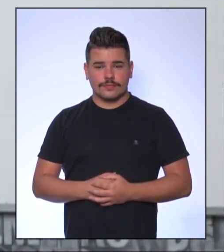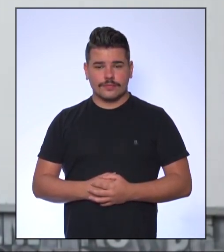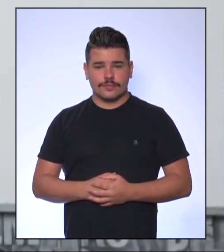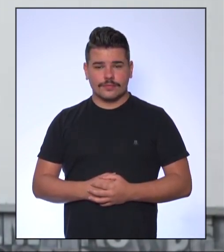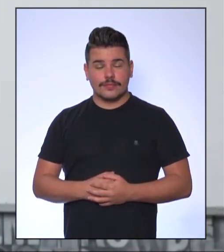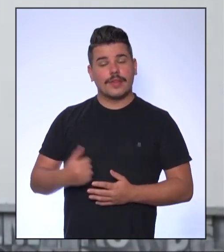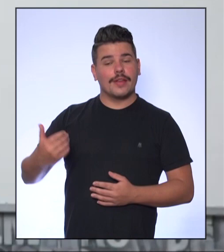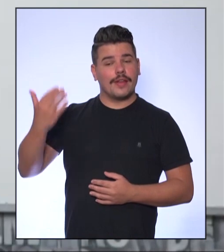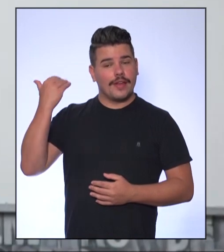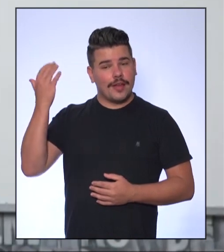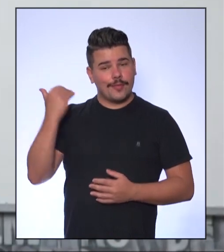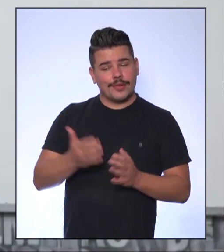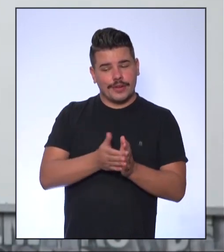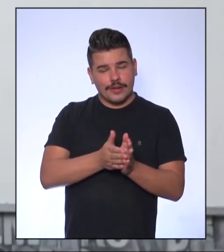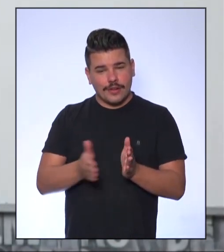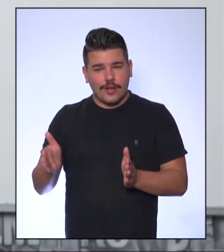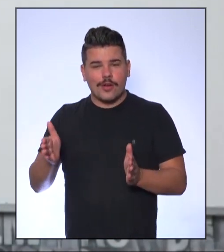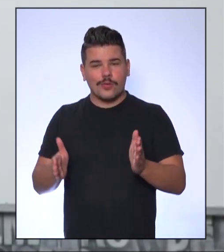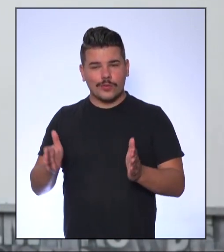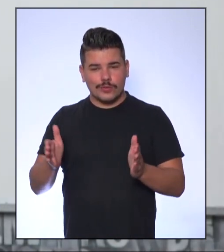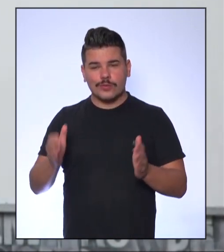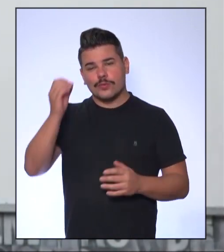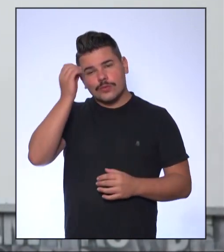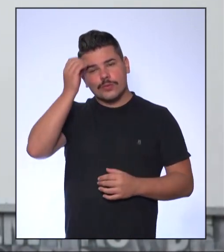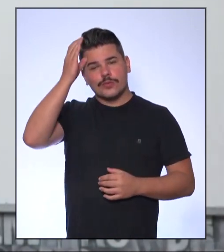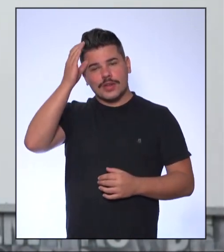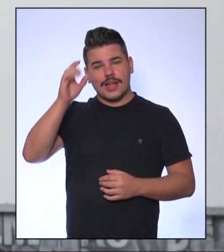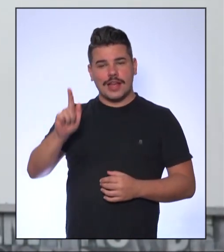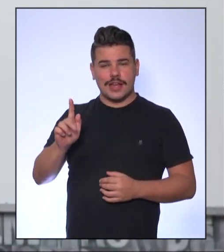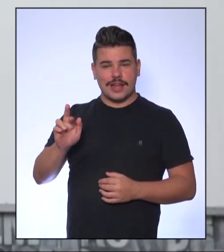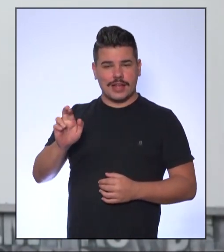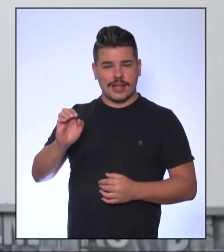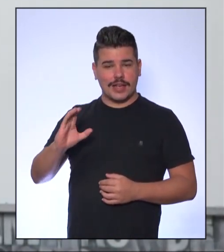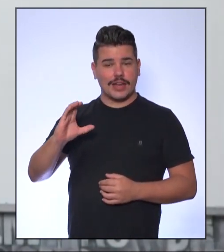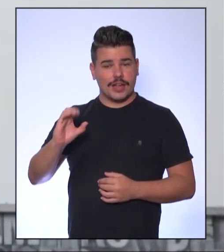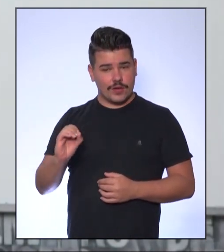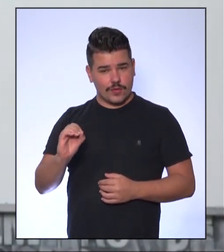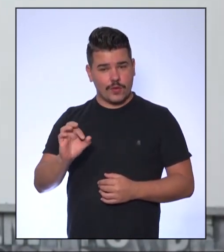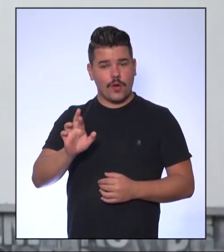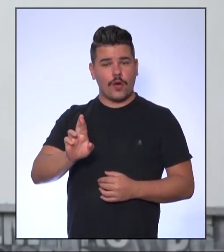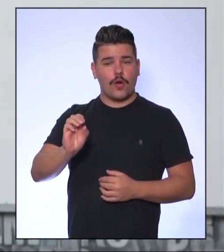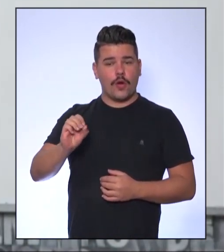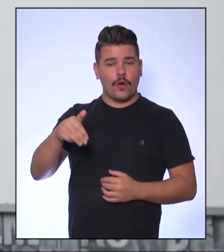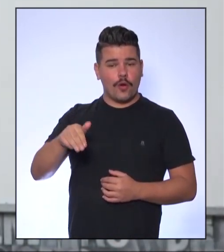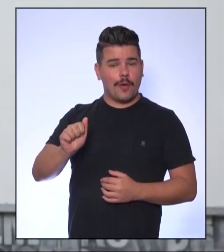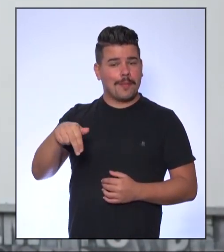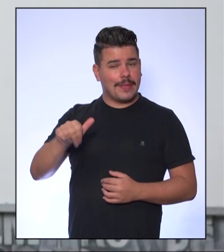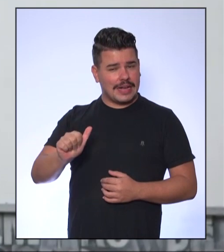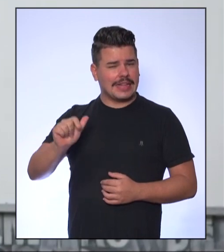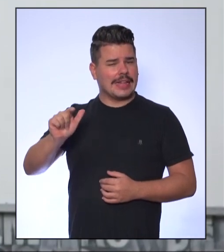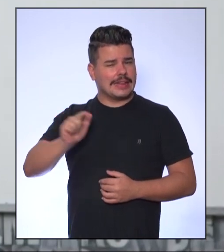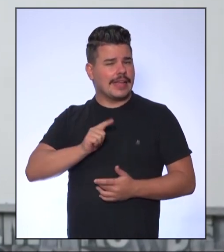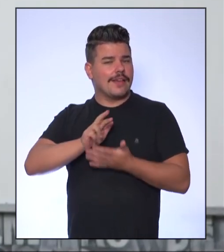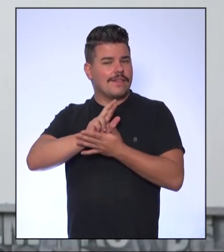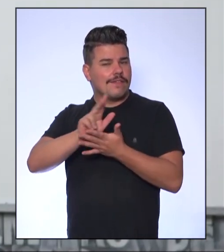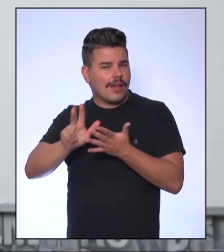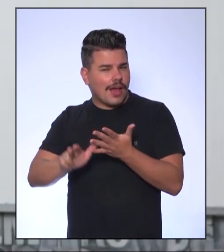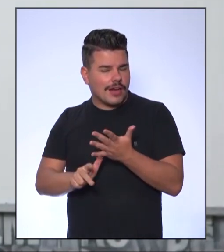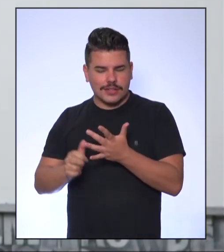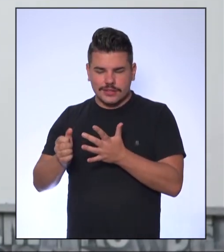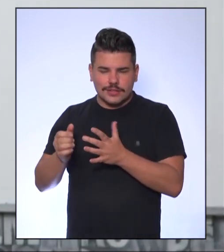cultura greco-romana, nós temos várias obras de arte que mostram o homem em